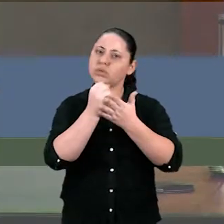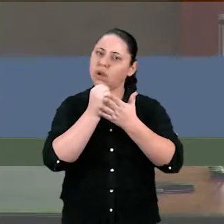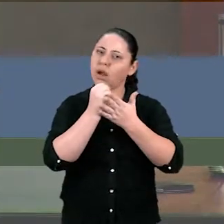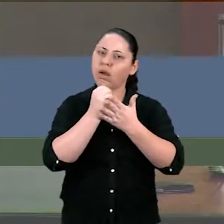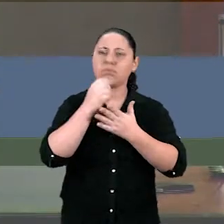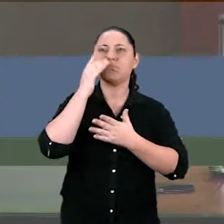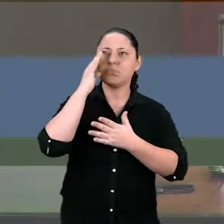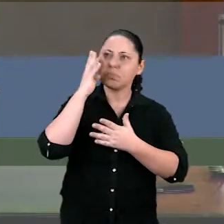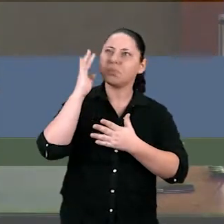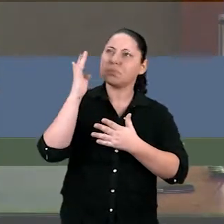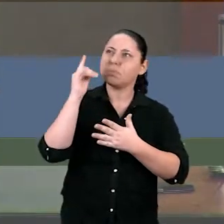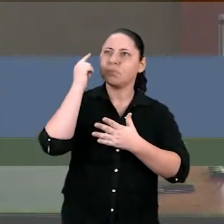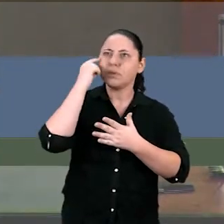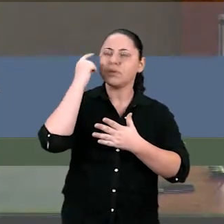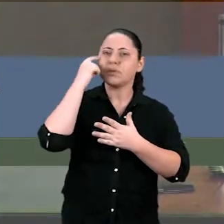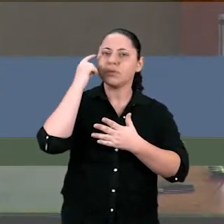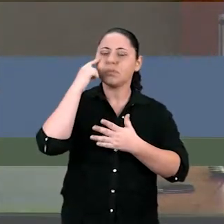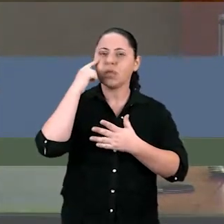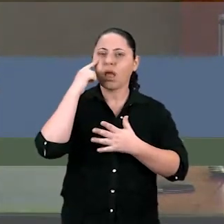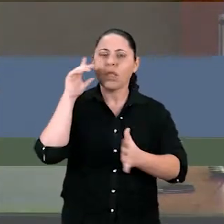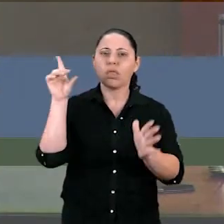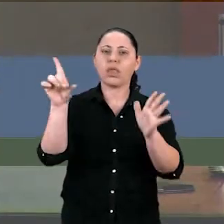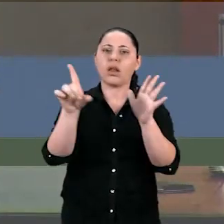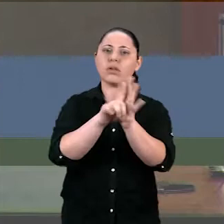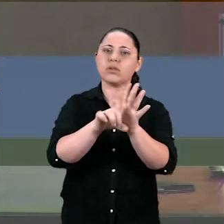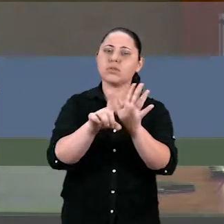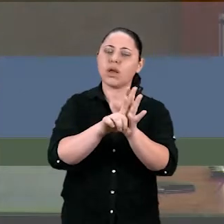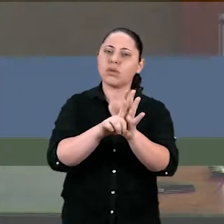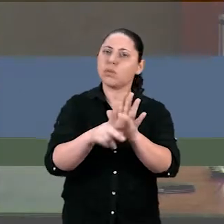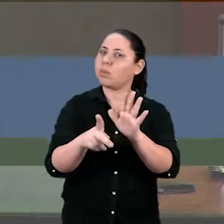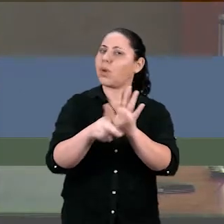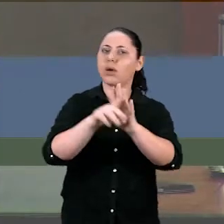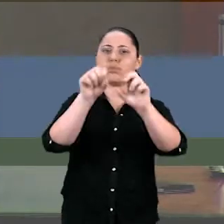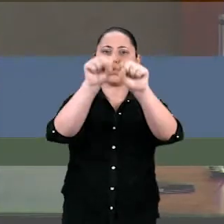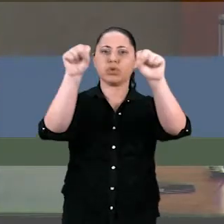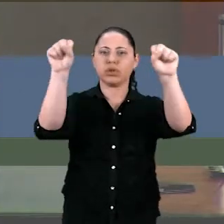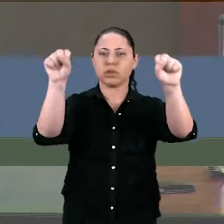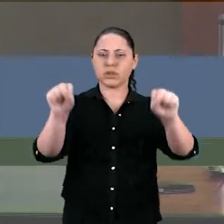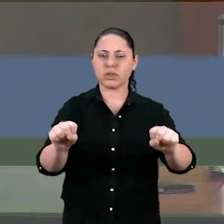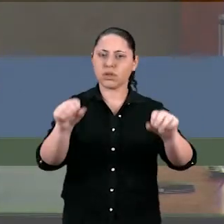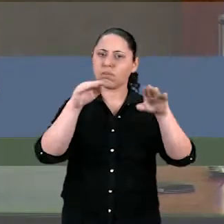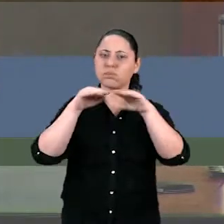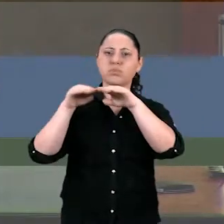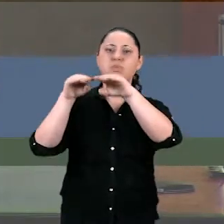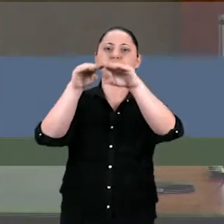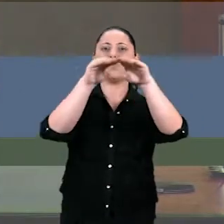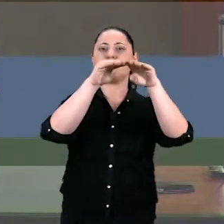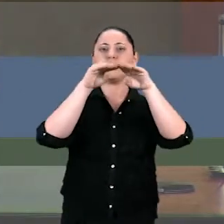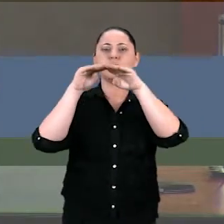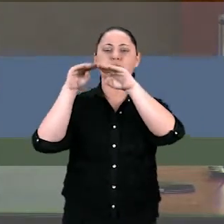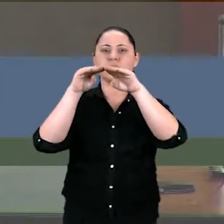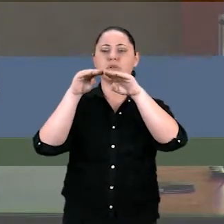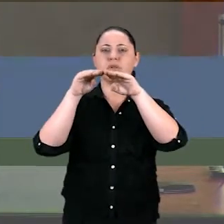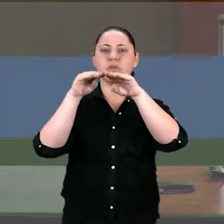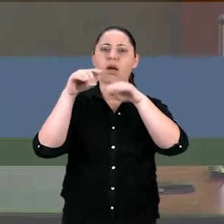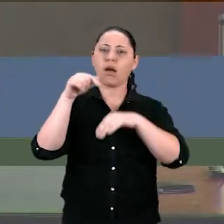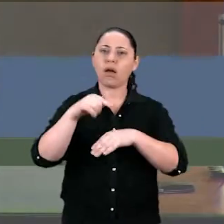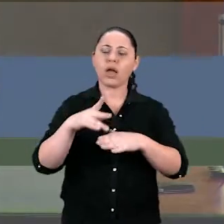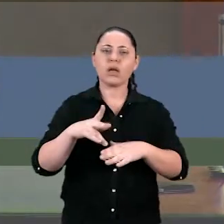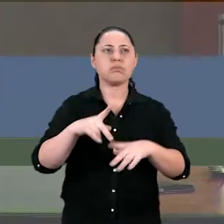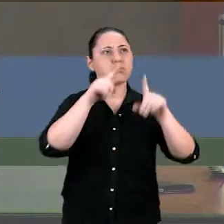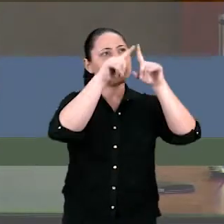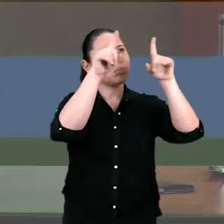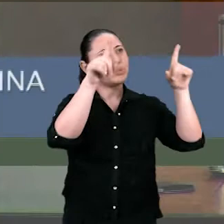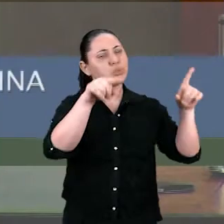traz a reflexão sobre a legitimidade do próprio sistema, né, da democracia, neste momento,